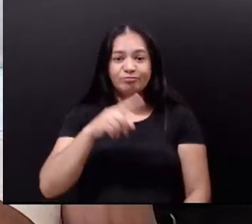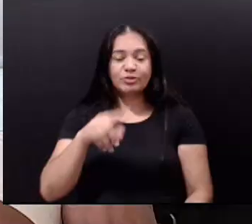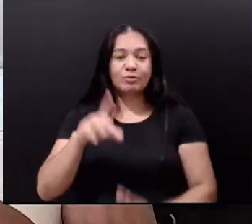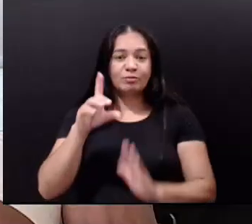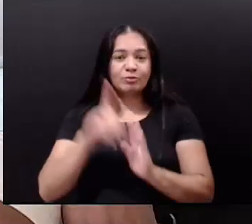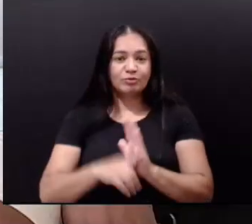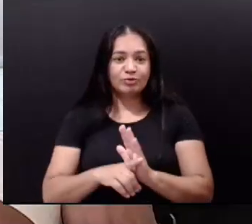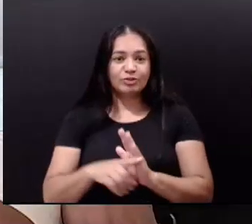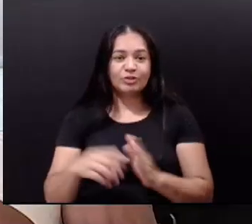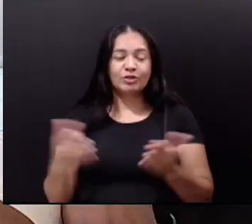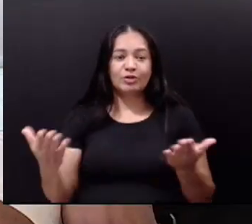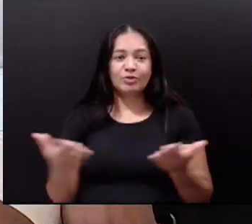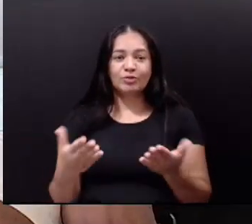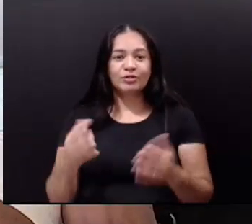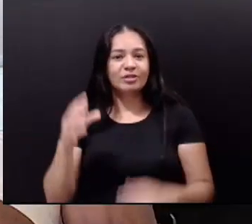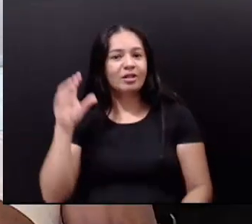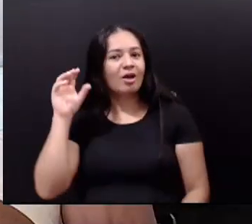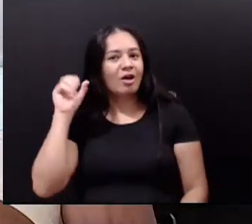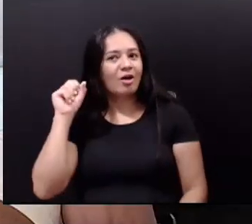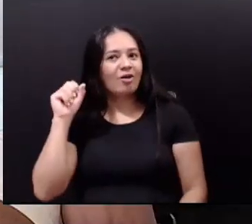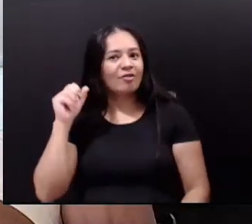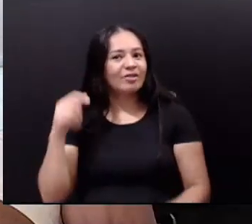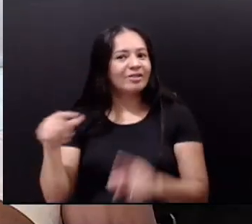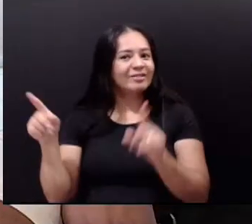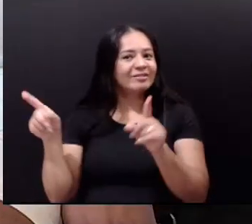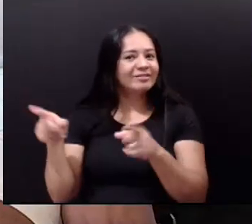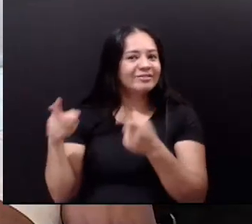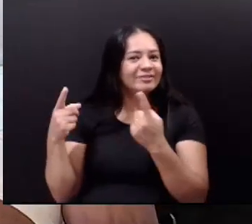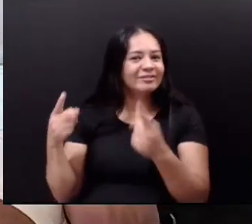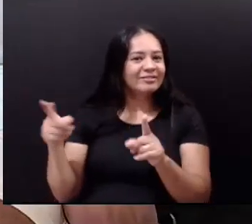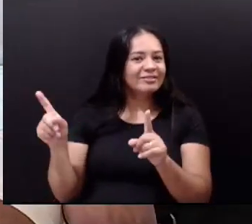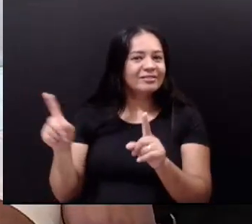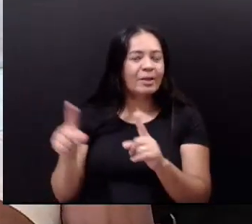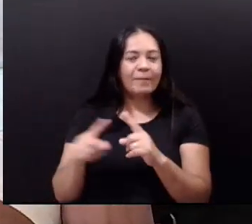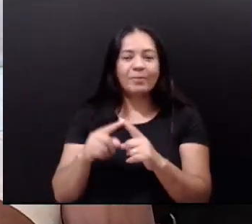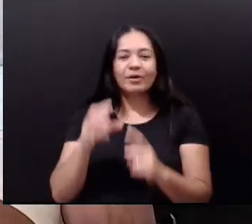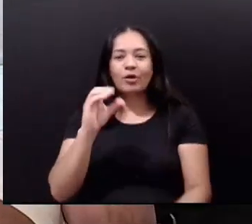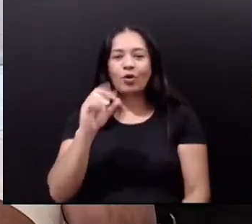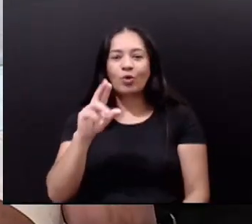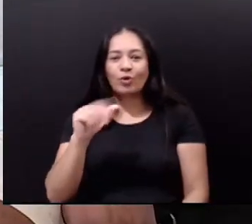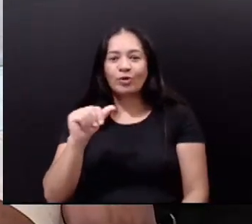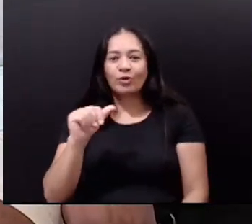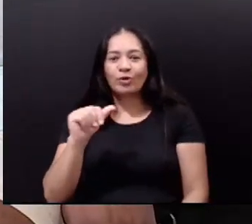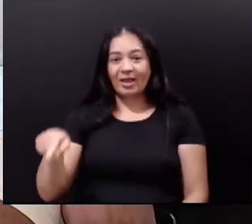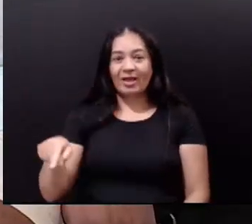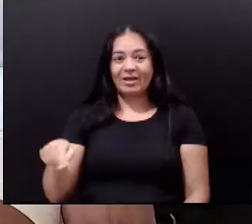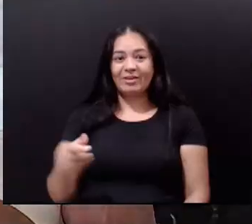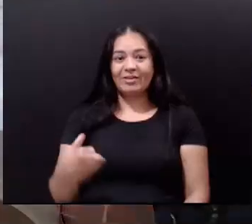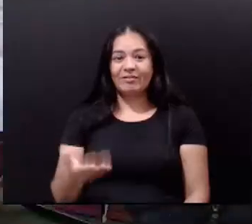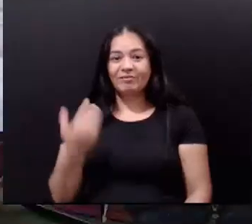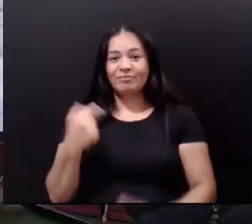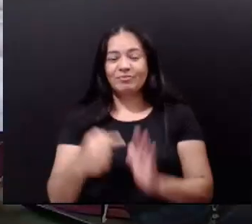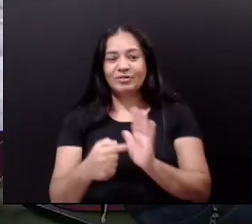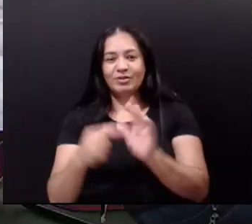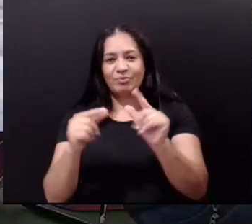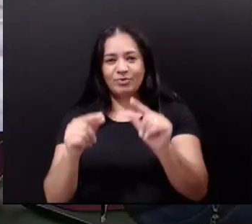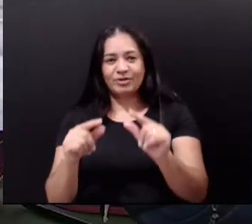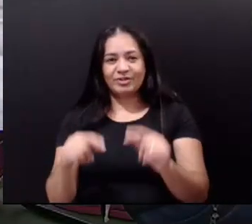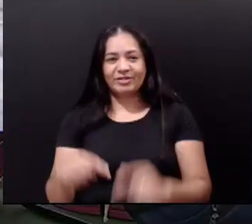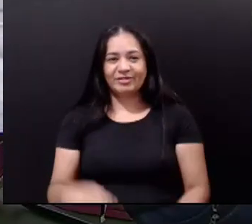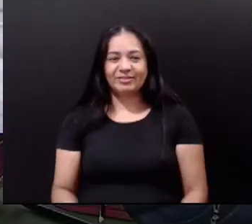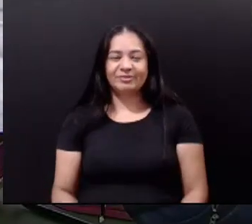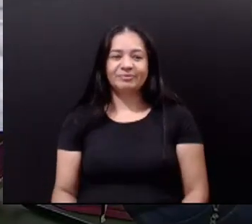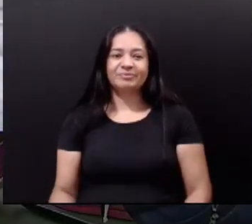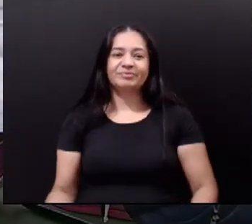uma música de fundinho, que o coral tá todo vapor lá embaixo, né? Vamos mostrar um pouquinho então e a gente já volta, né, Cris?